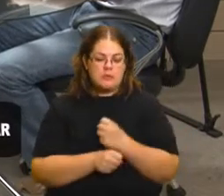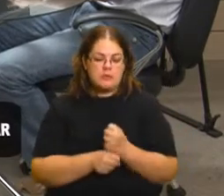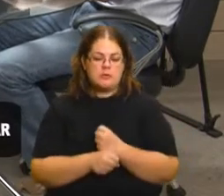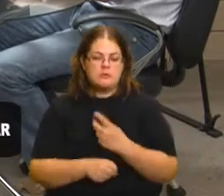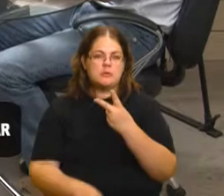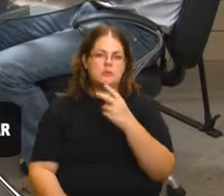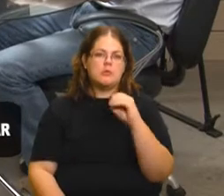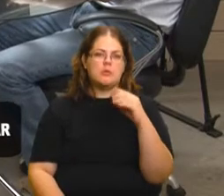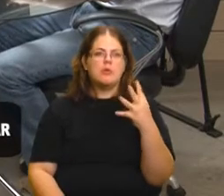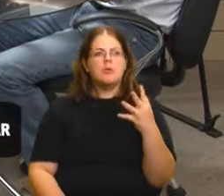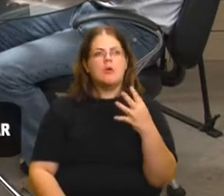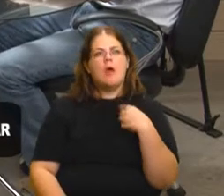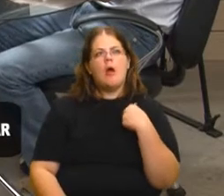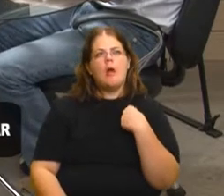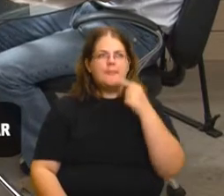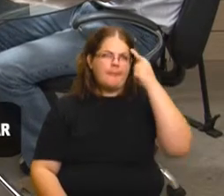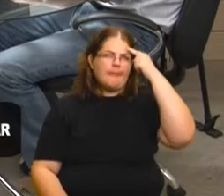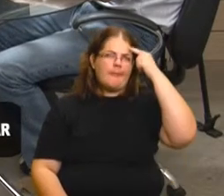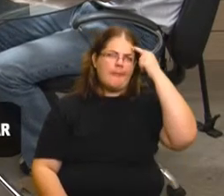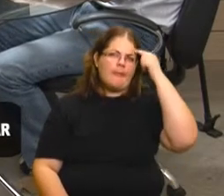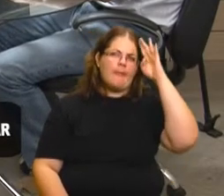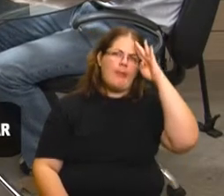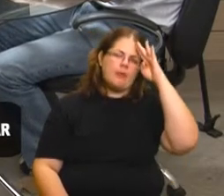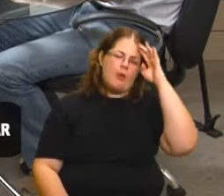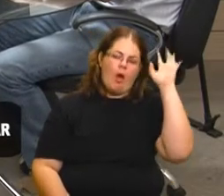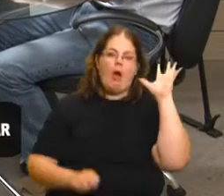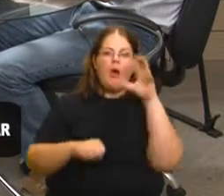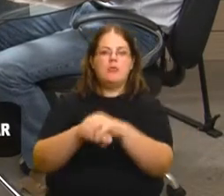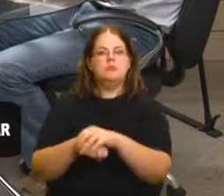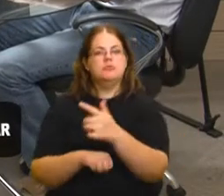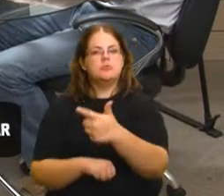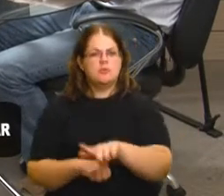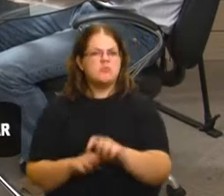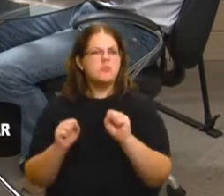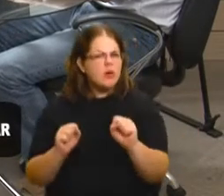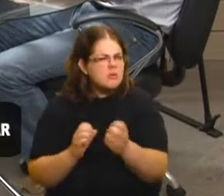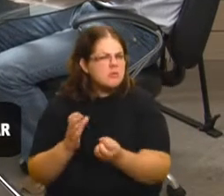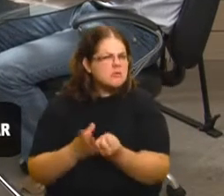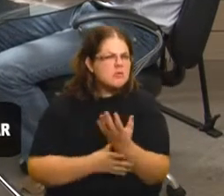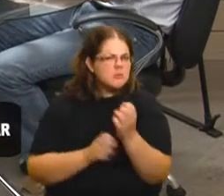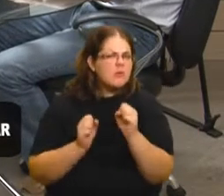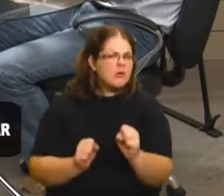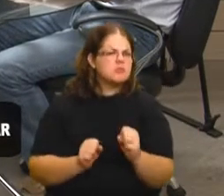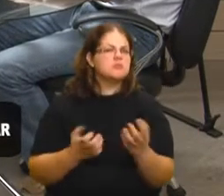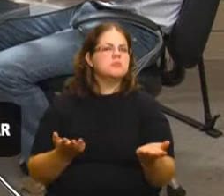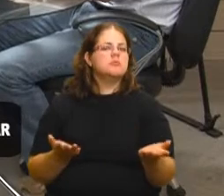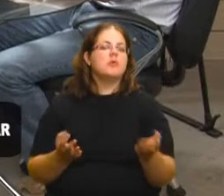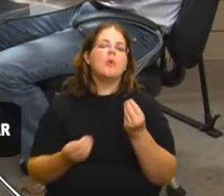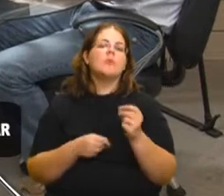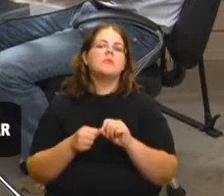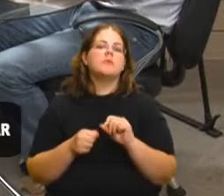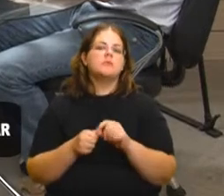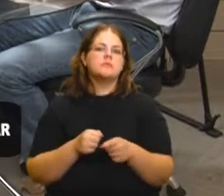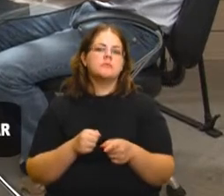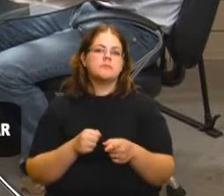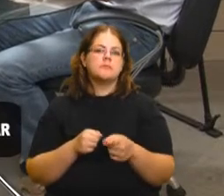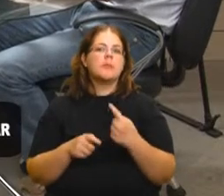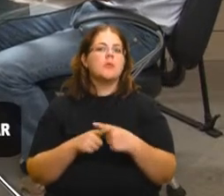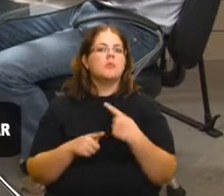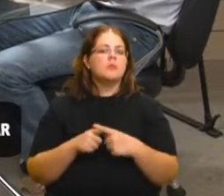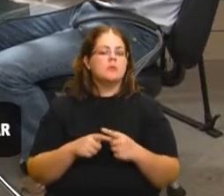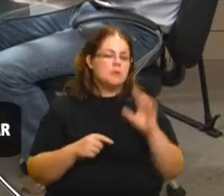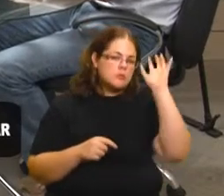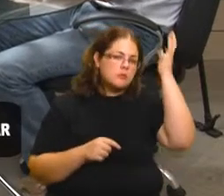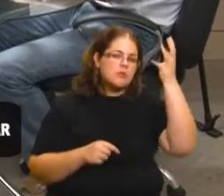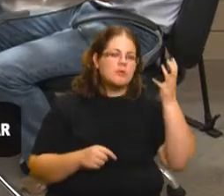2014, olha, vamos tomar o país. Os militares resolvem tomar o país. De que forma eles foram motivados a isso? Por que eles tomaram